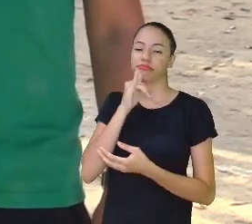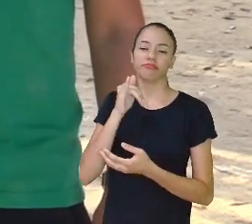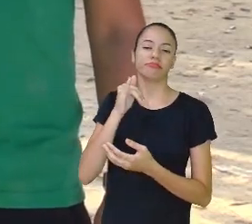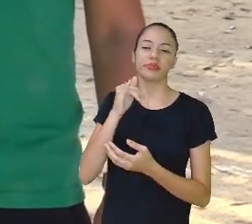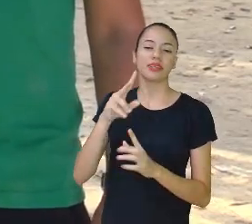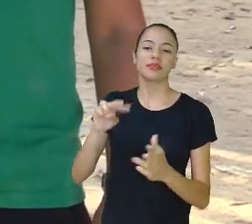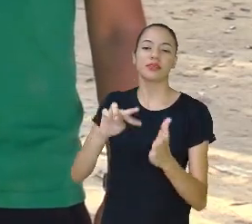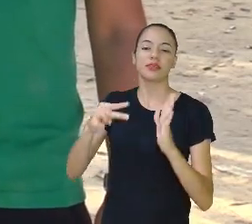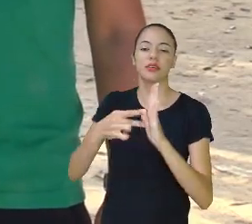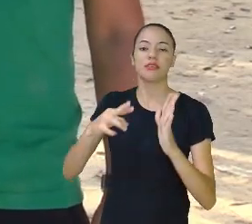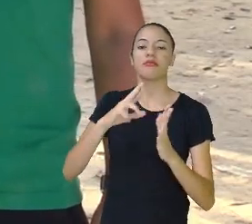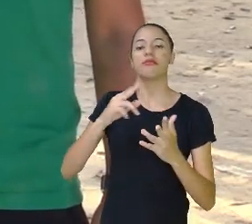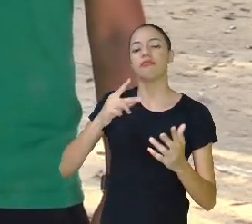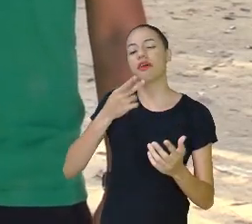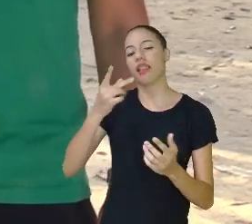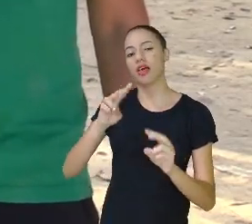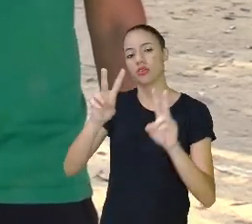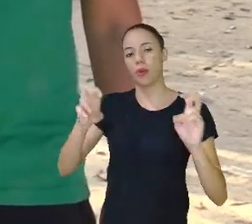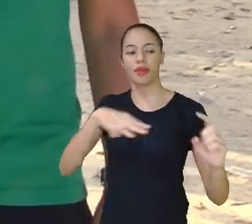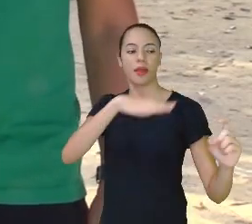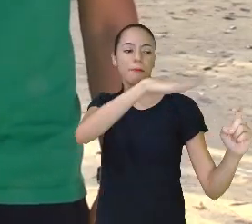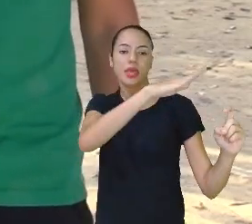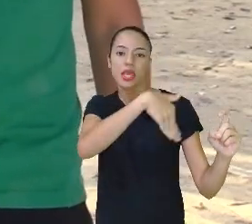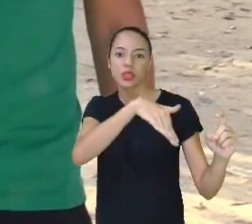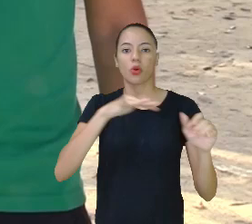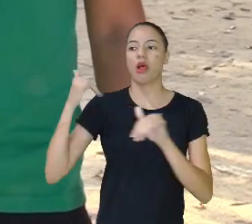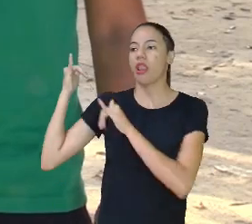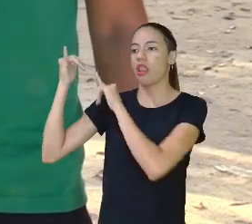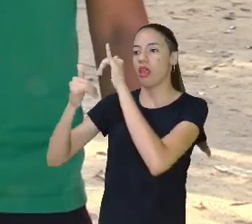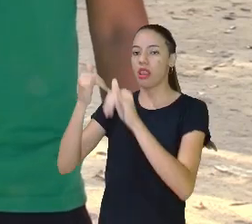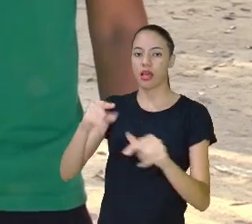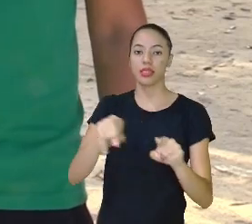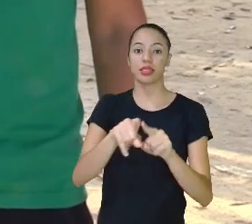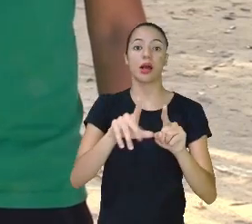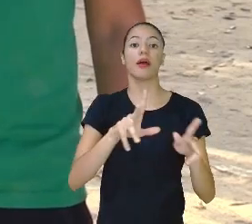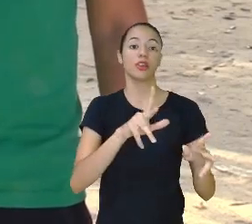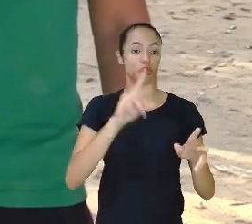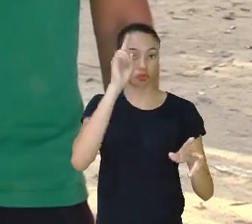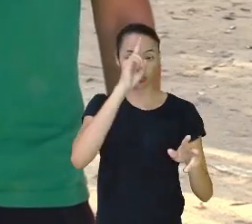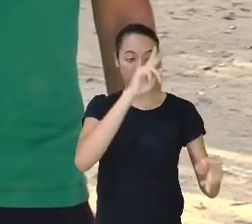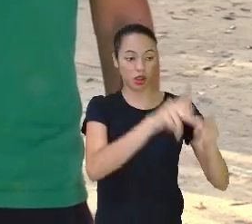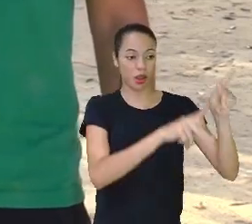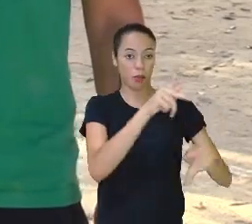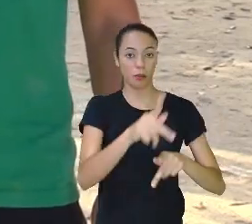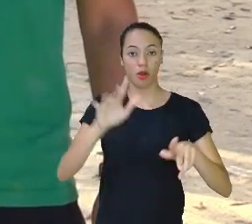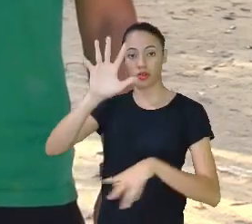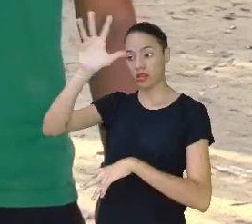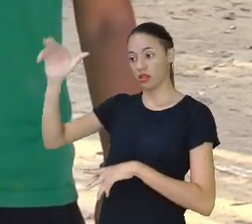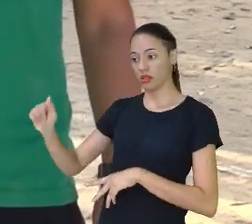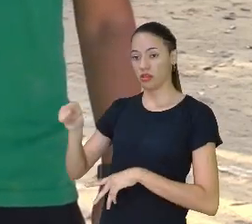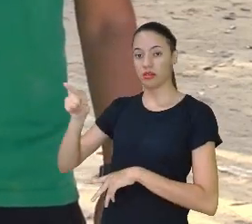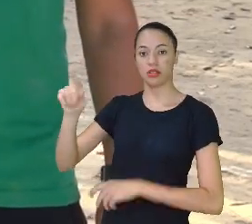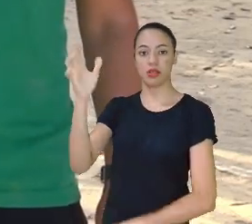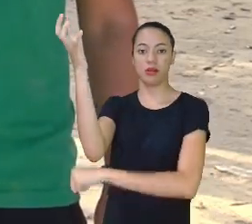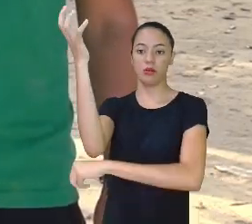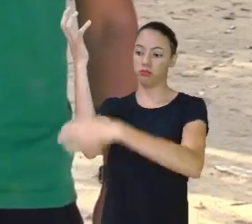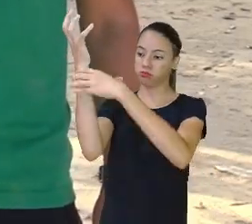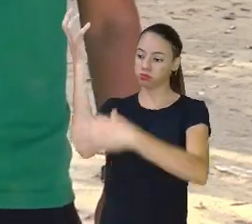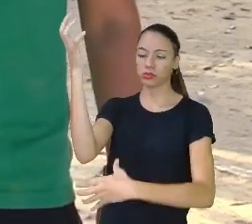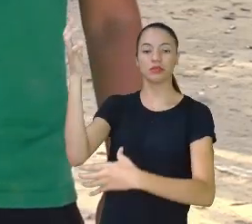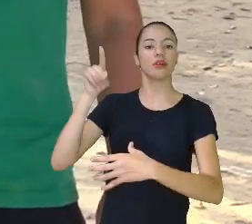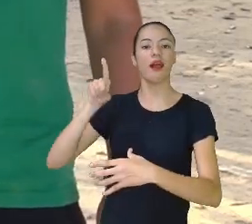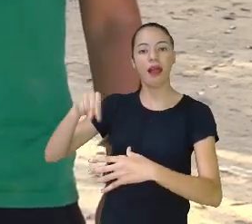vários e várias lendas, mitos, histórias dos povos africanos. Ela é um símbolo dessa resistência